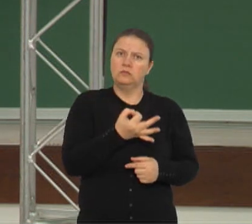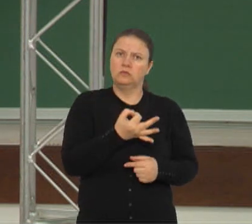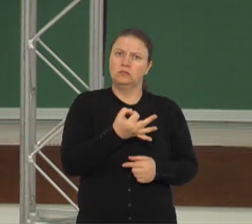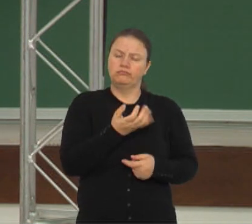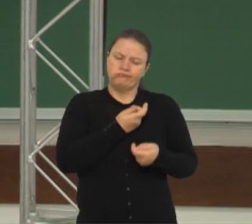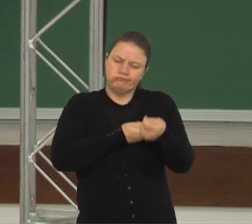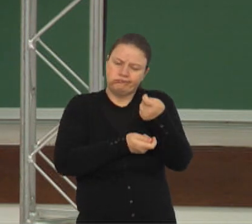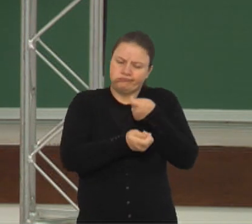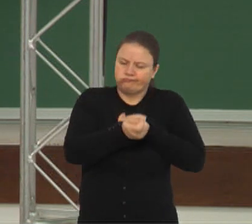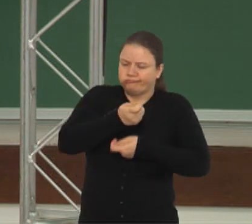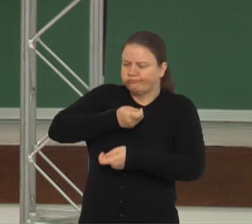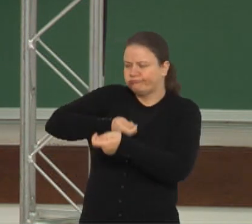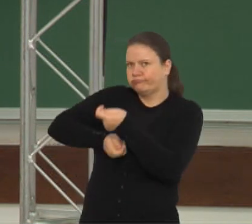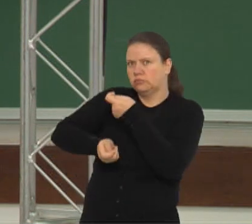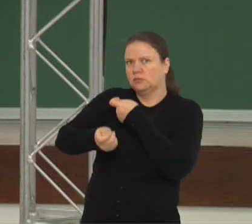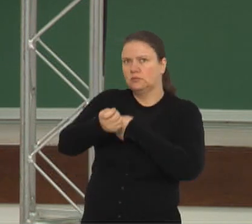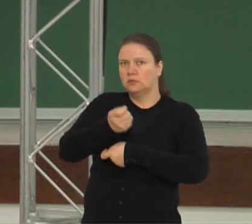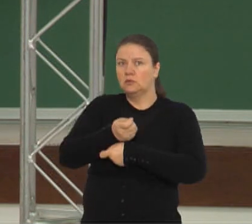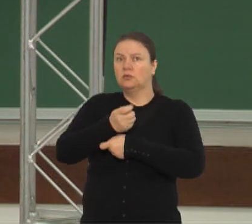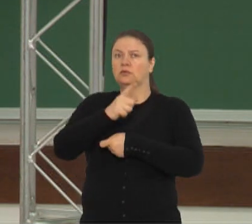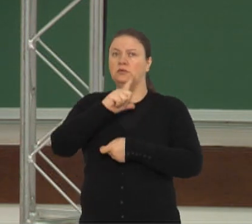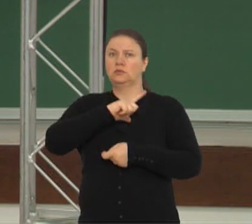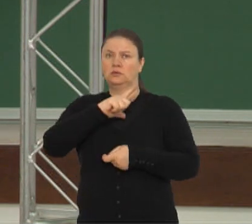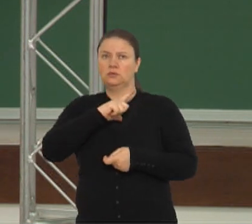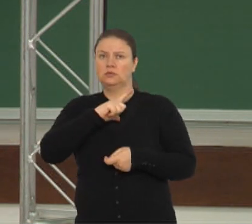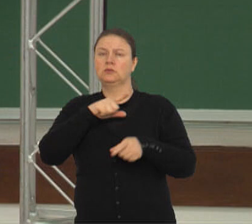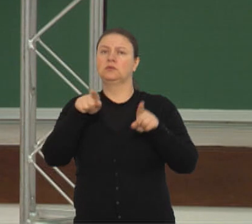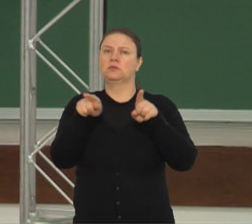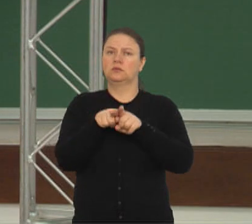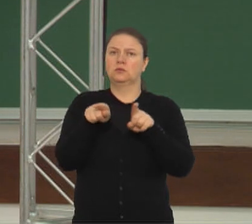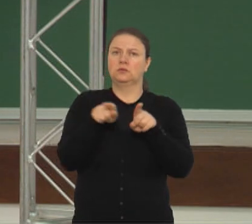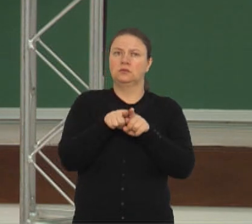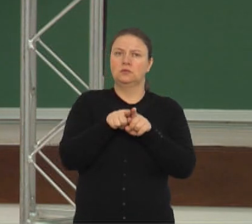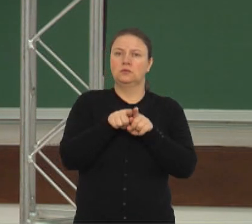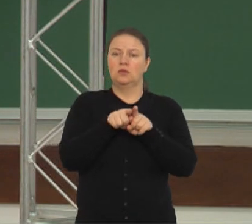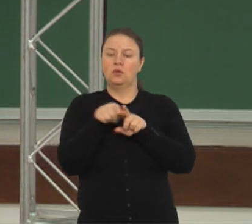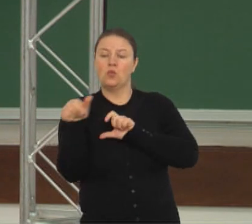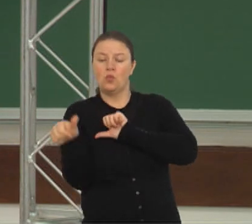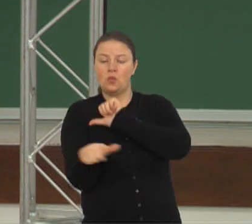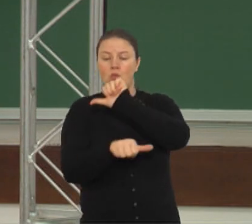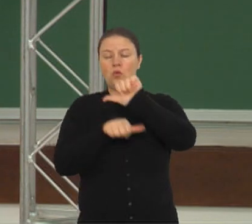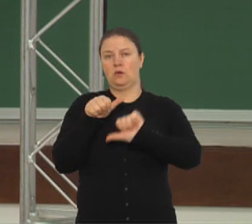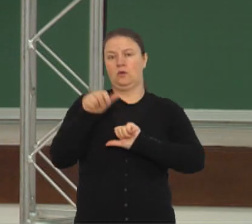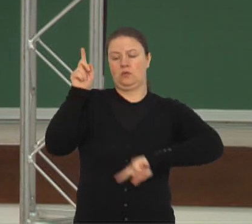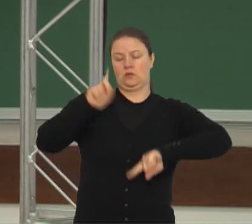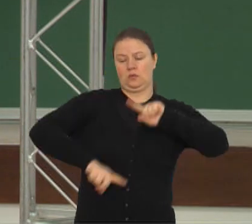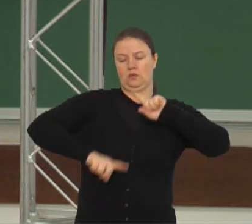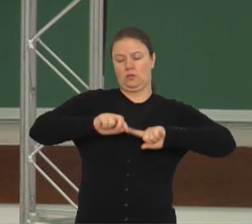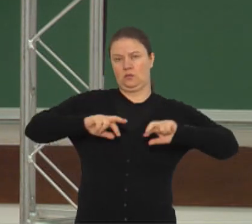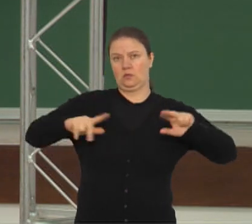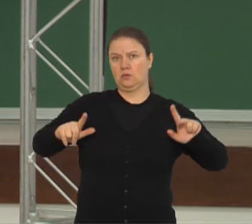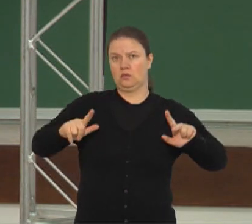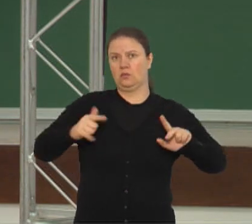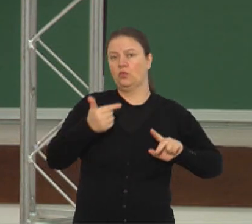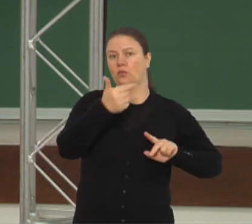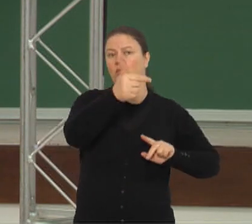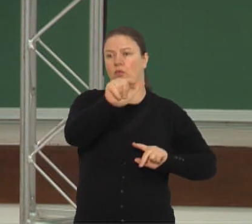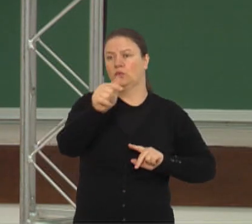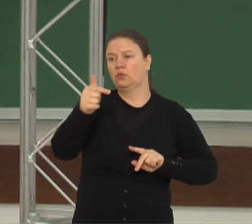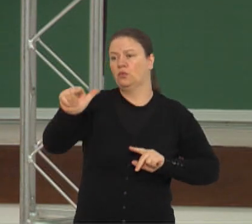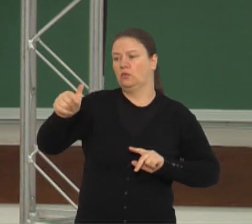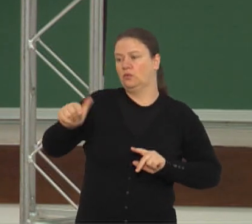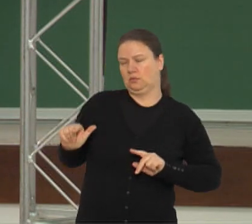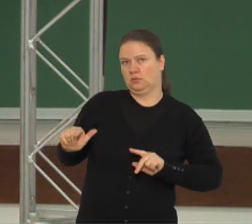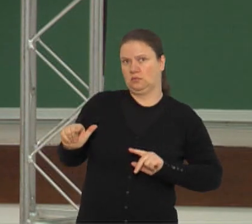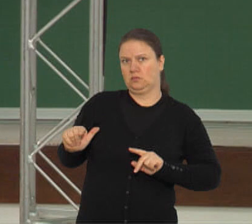as mercadorias, nós tínhamos os escambos, que era a troca de um produto diretamente pelo outro. Quando surge